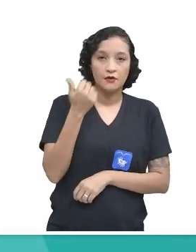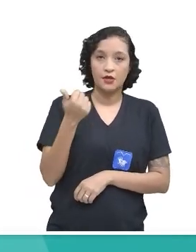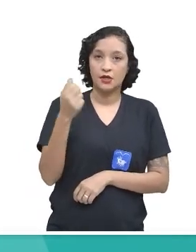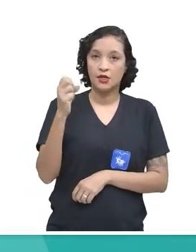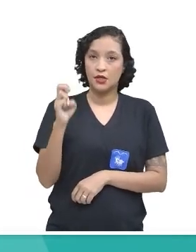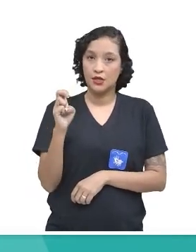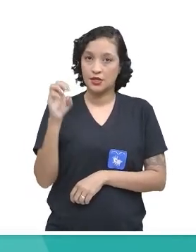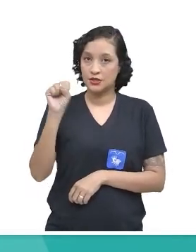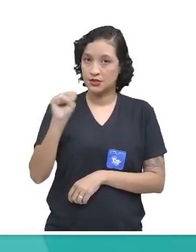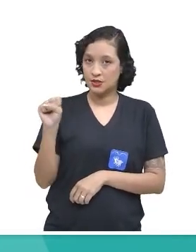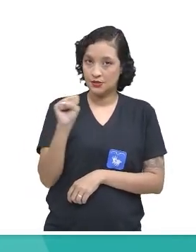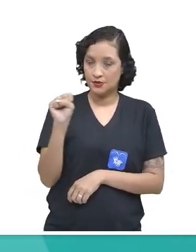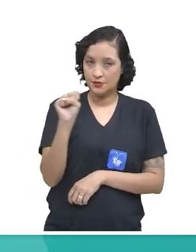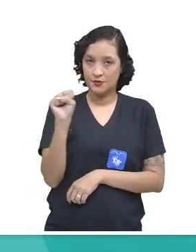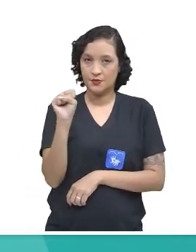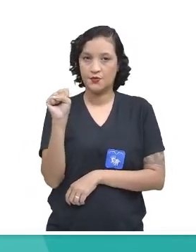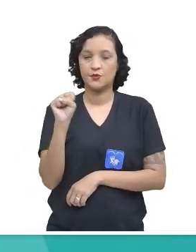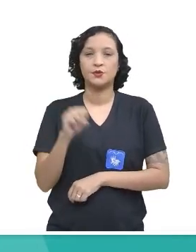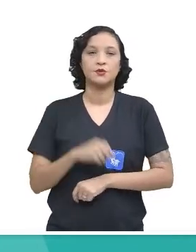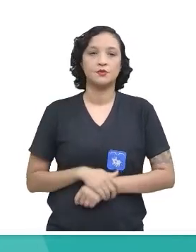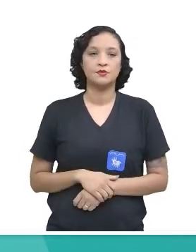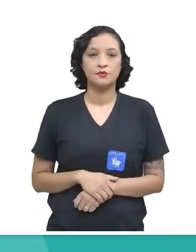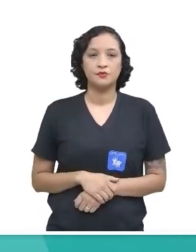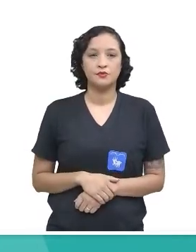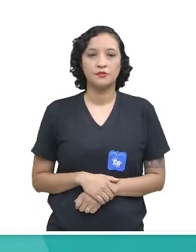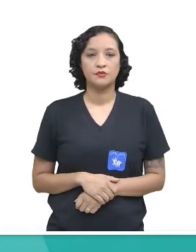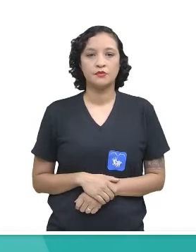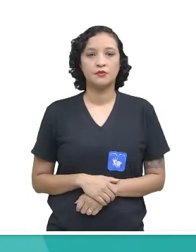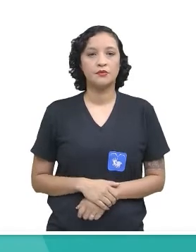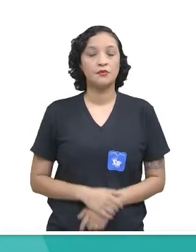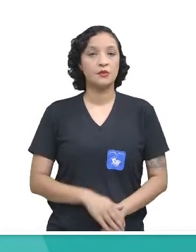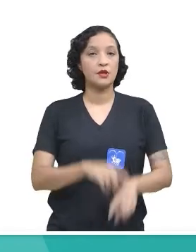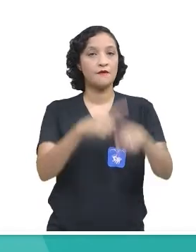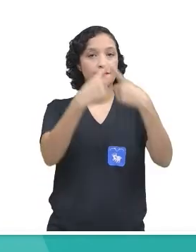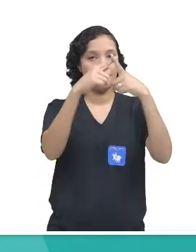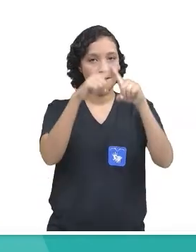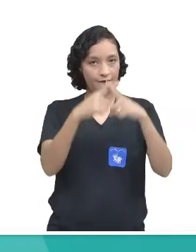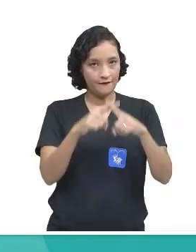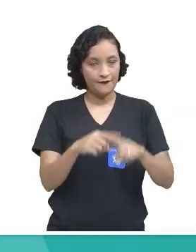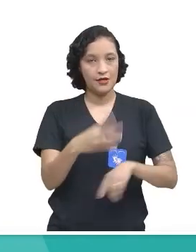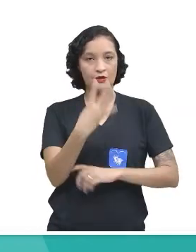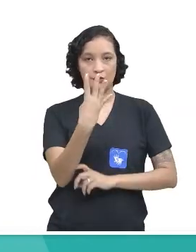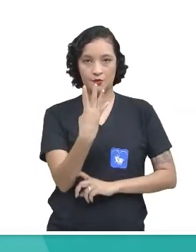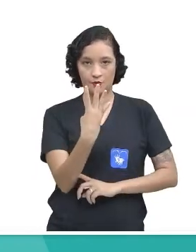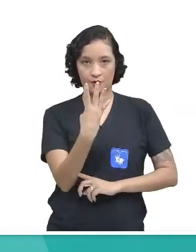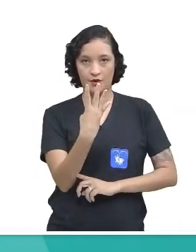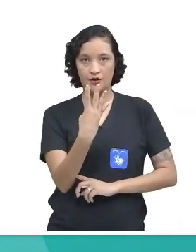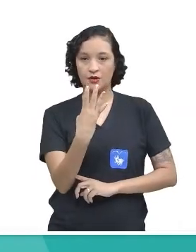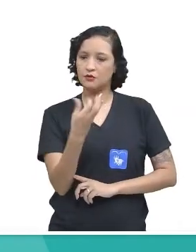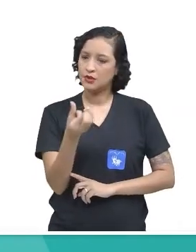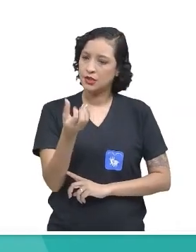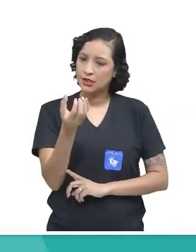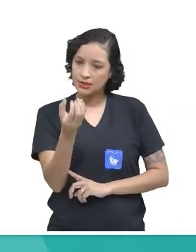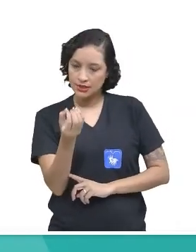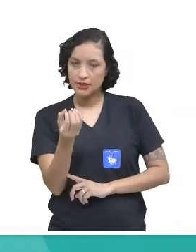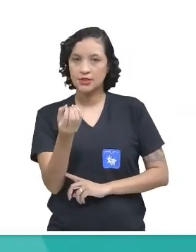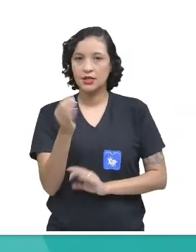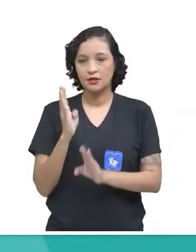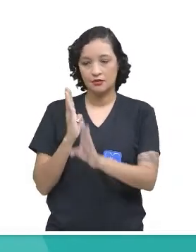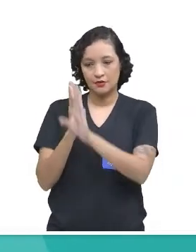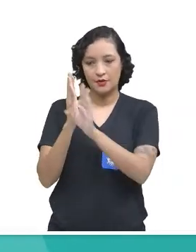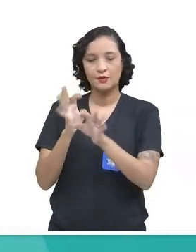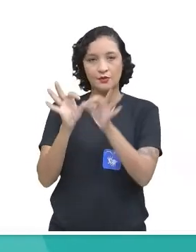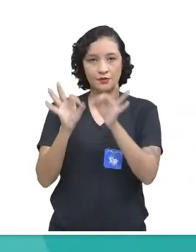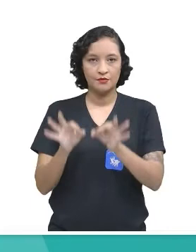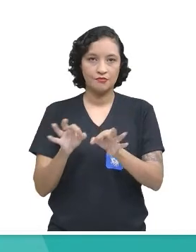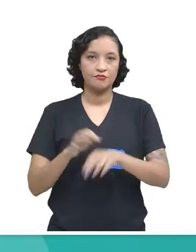você verifica em 15 segundos, você multiplica vezes 4, né, para poder dar 60, que é o valor, 60 segundos corresponde